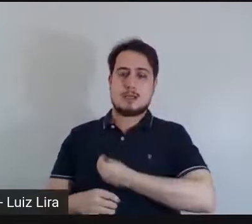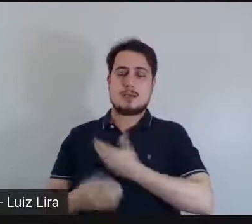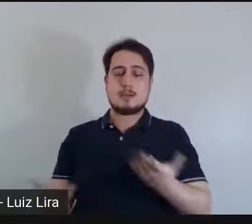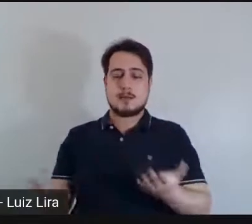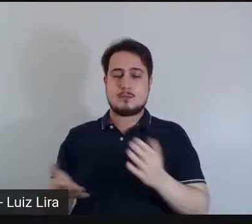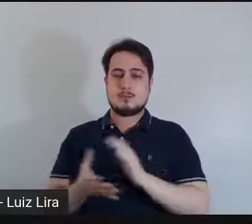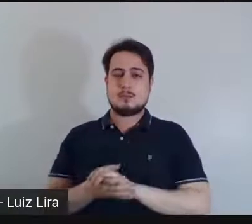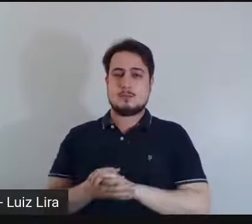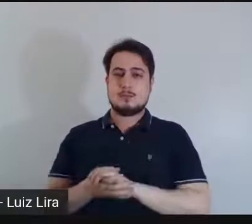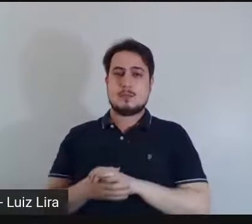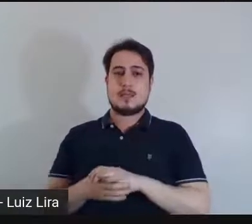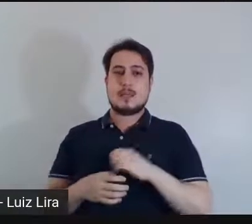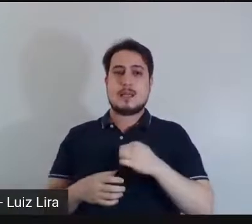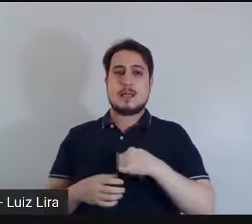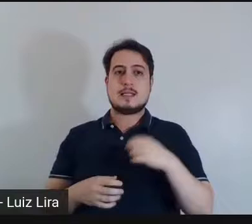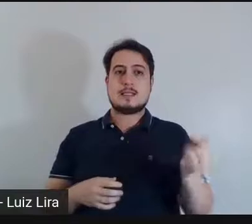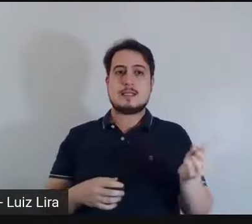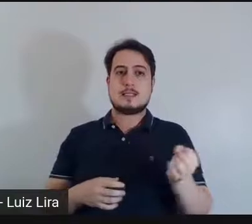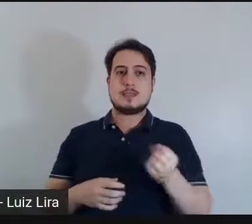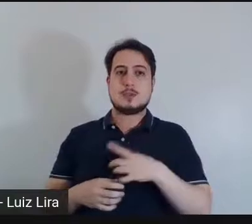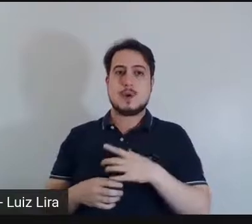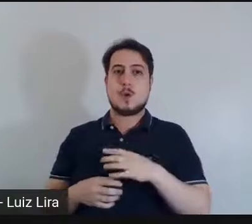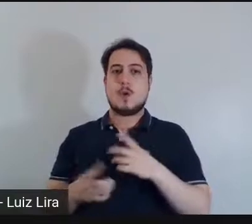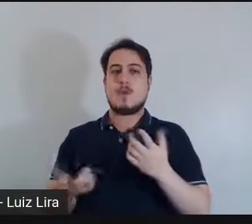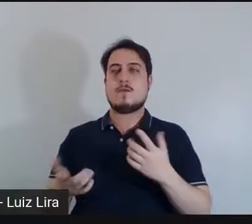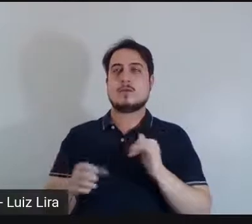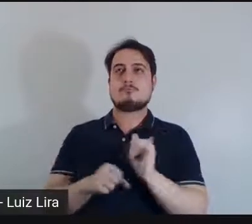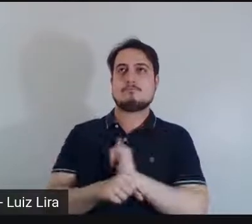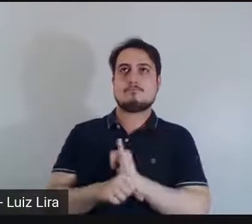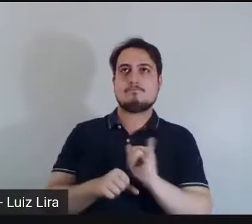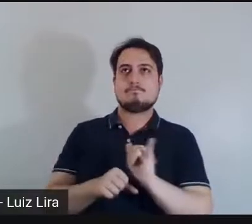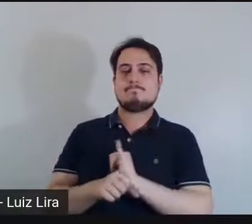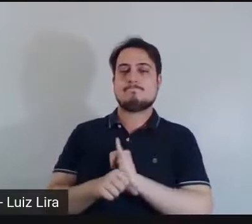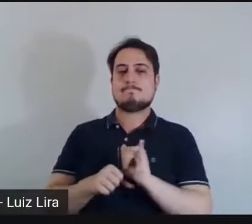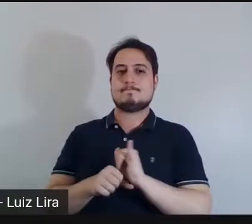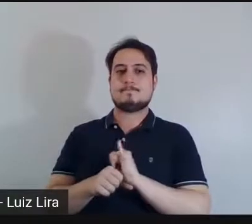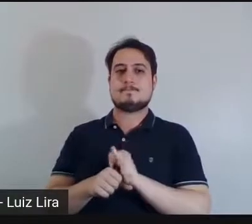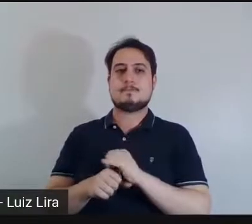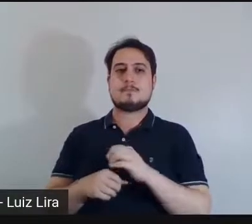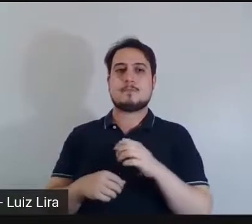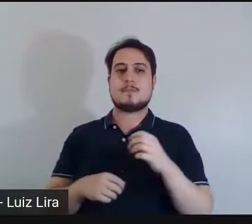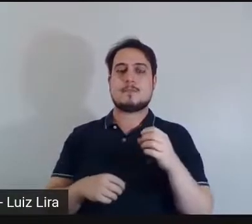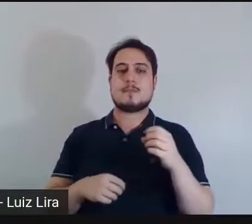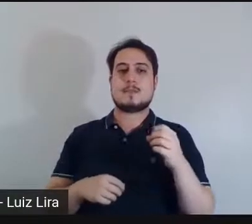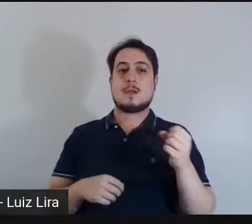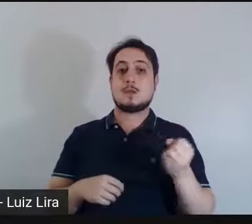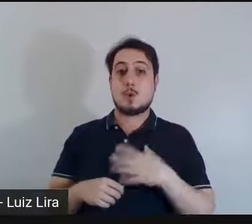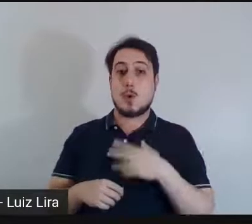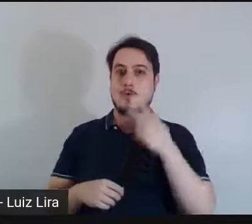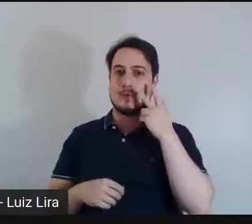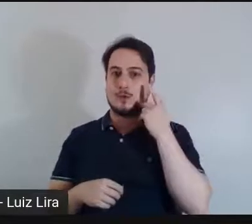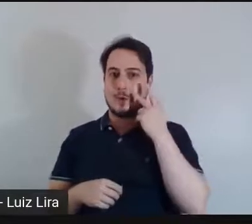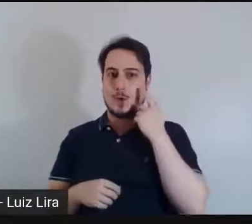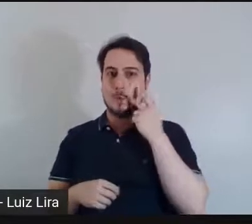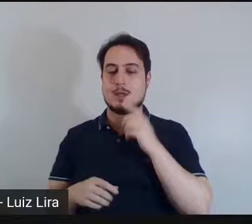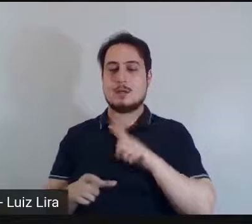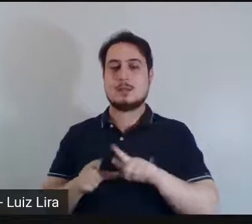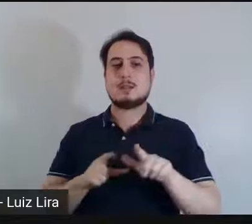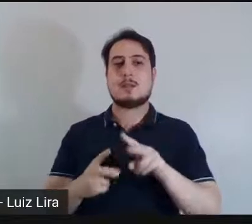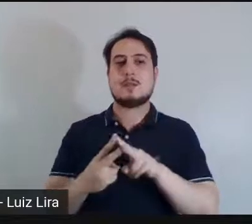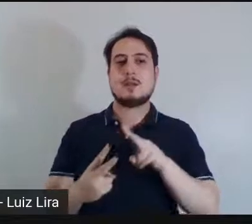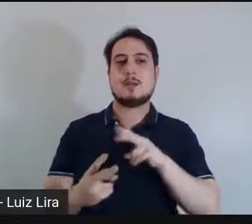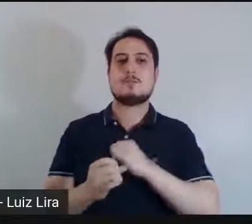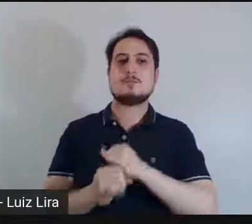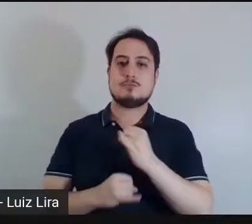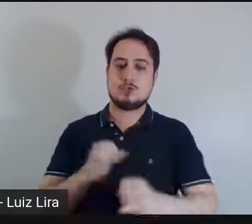esse novo desenho institucional, né? Não é o novo, é normal, né? O trabalho remoto já existe há muito